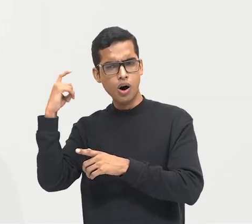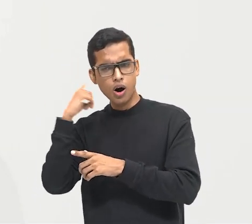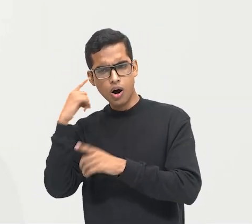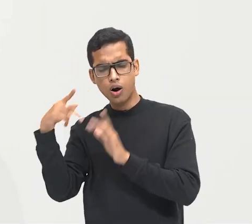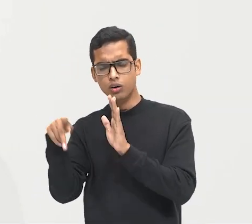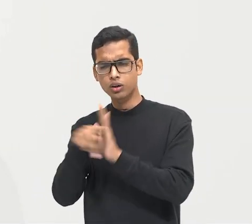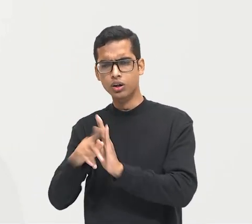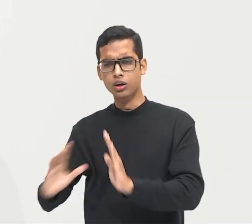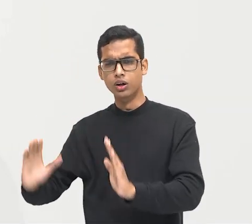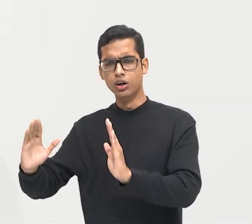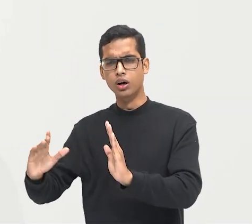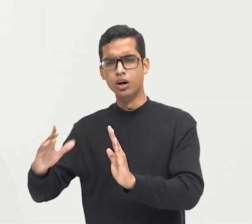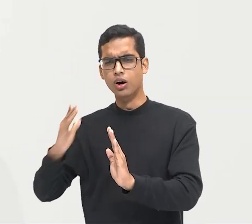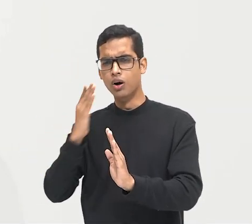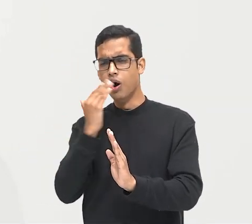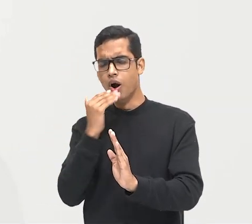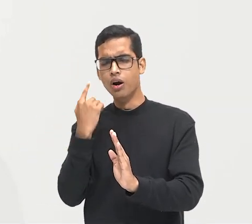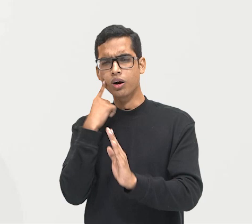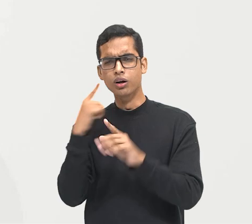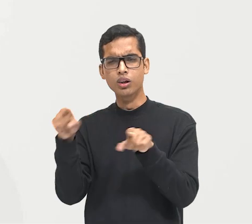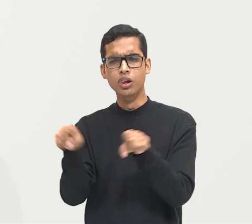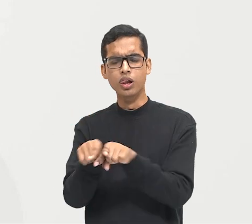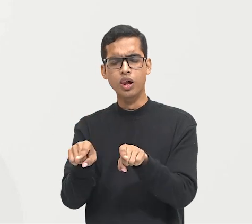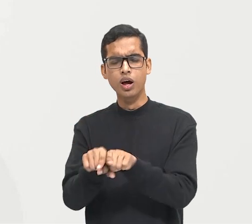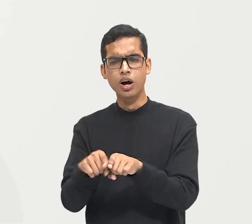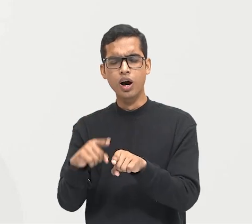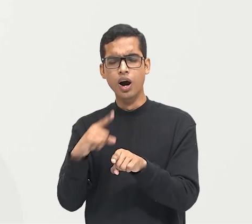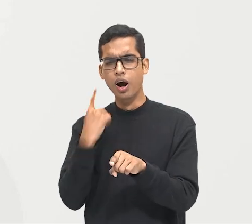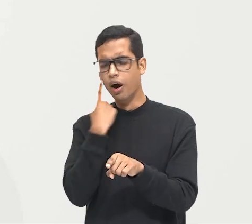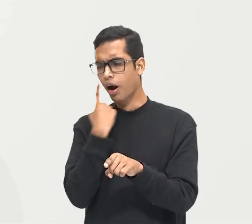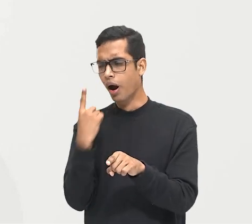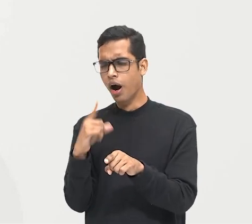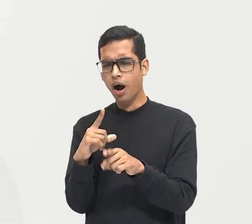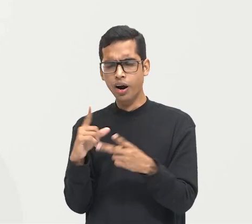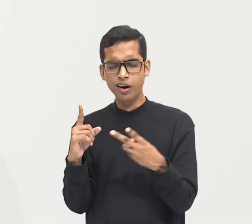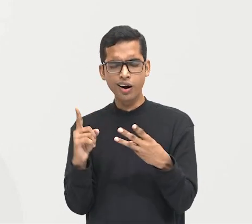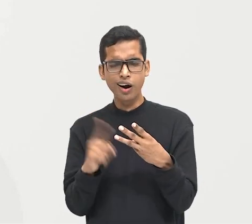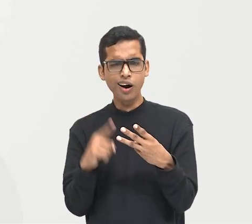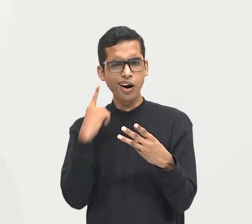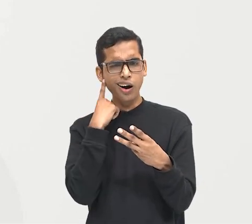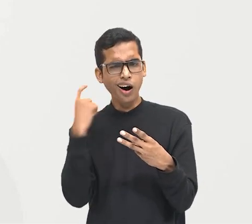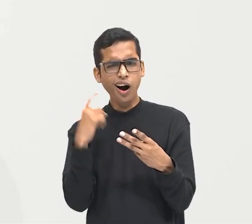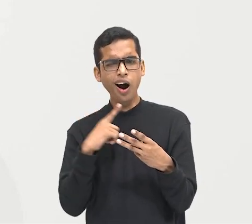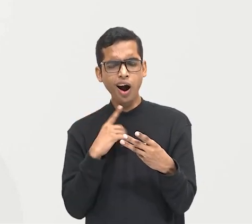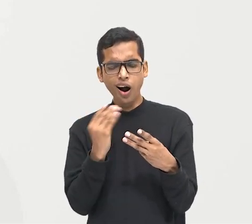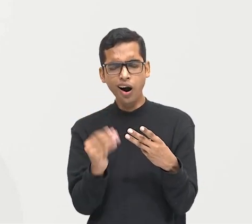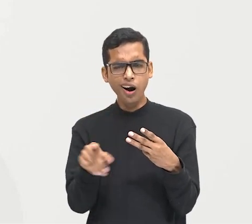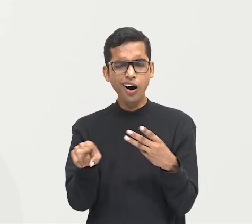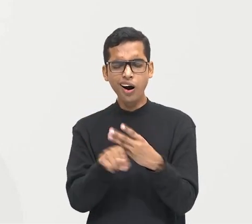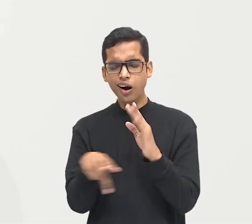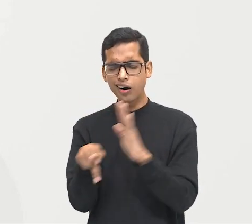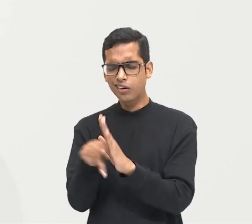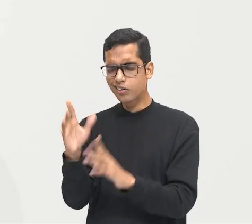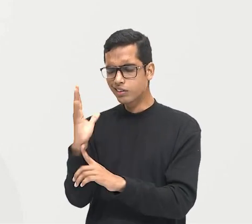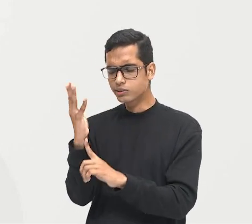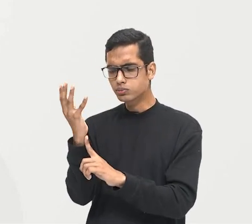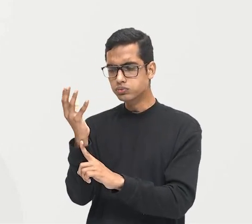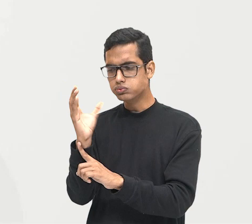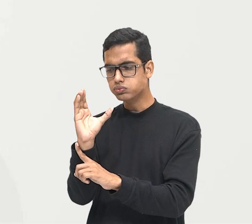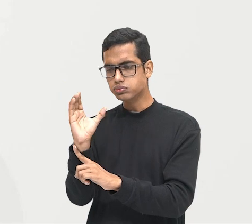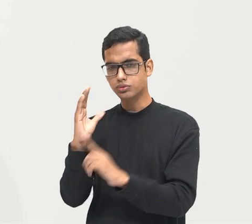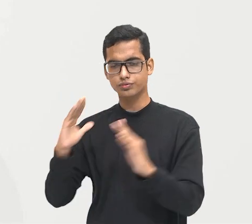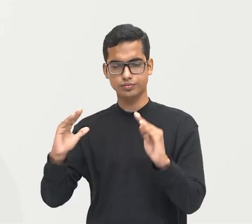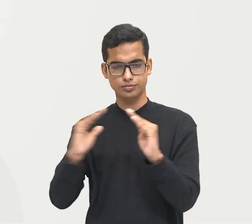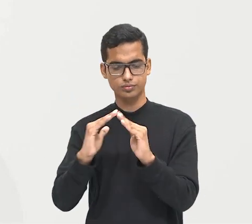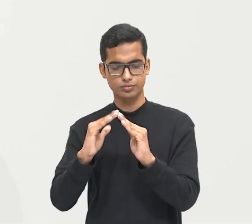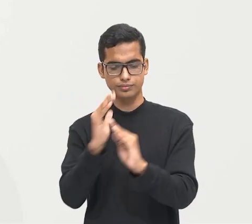micro-ondas ele vai aquecer os alimentos, o som, né, propagado ali por esses aparelhos, as antenas, né, que vão